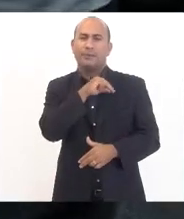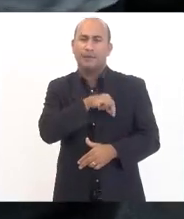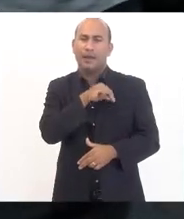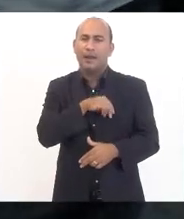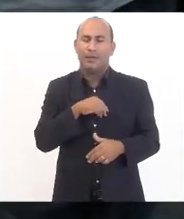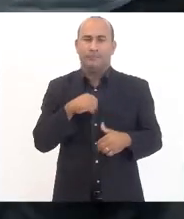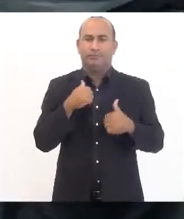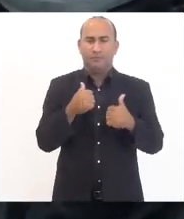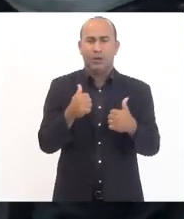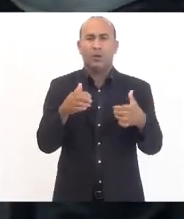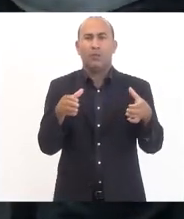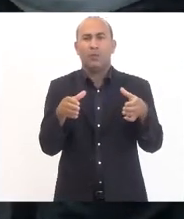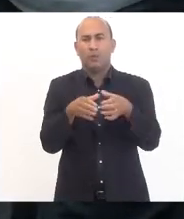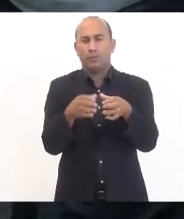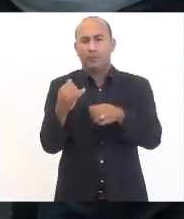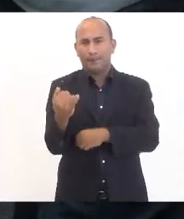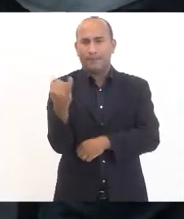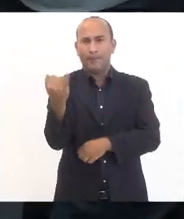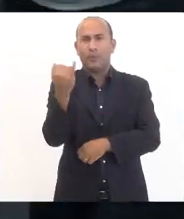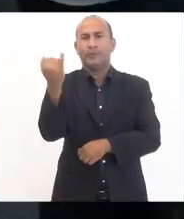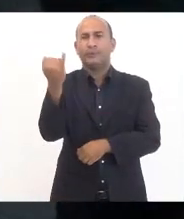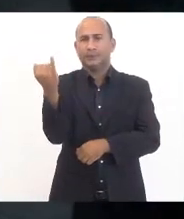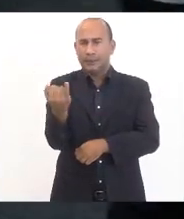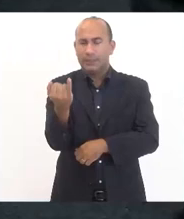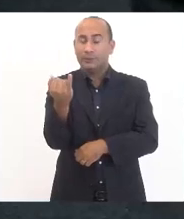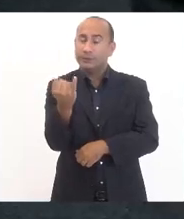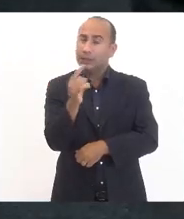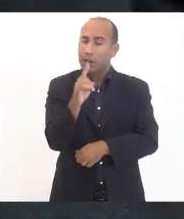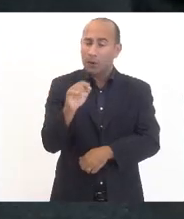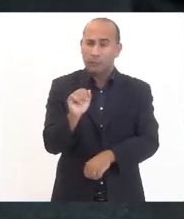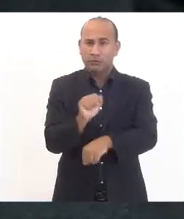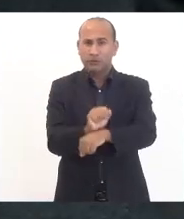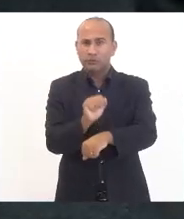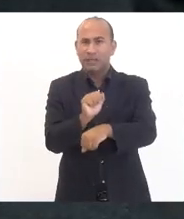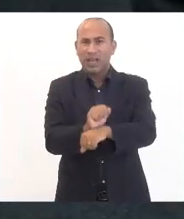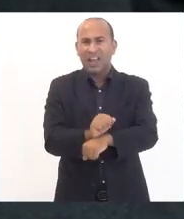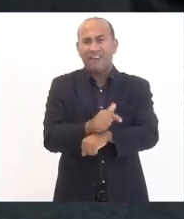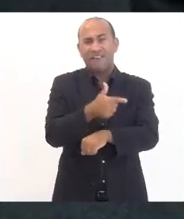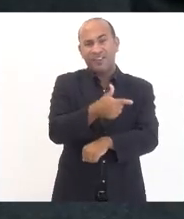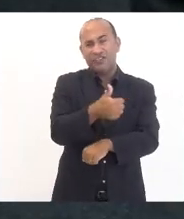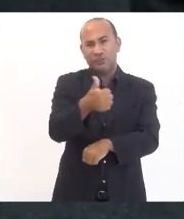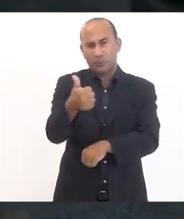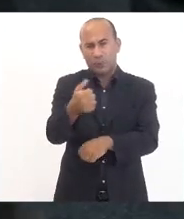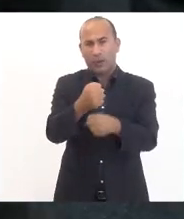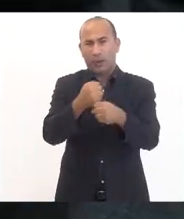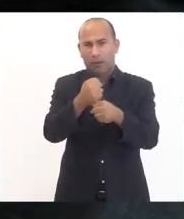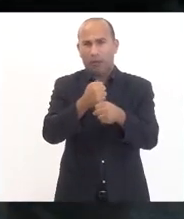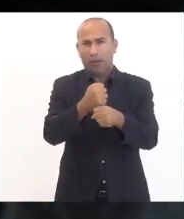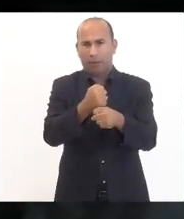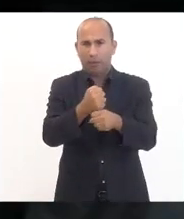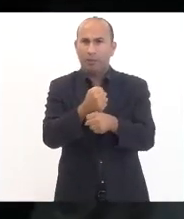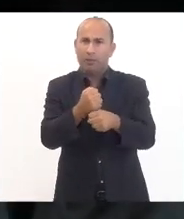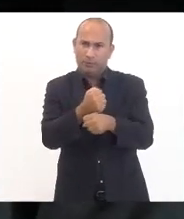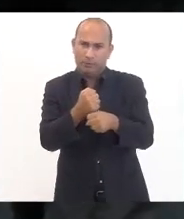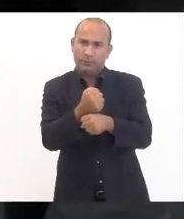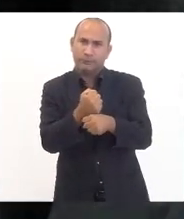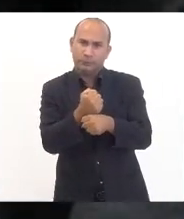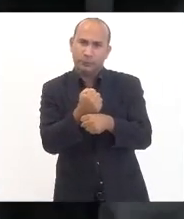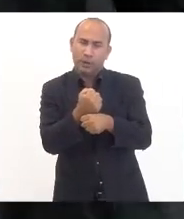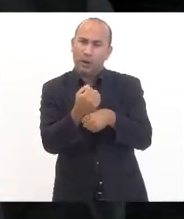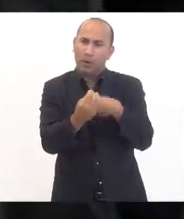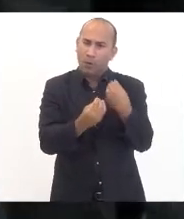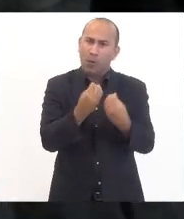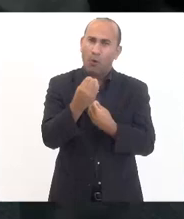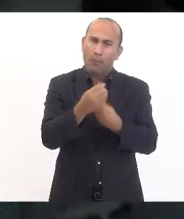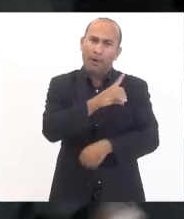uma categoria tão importante e não esperar 21 anos como a